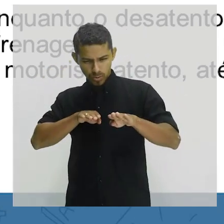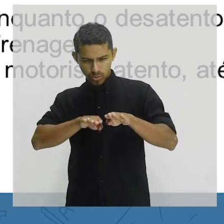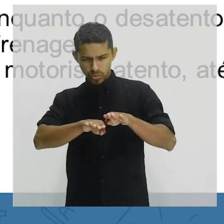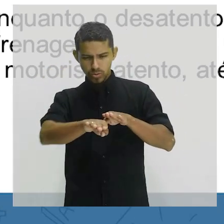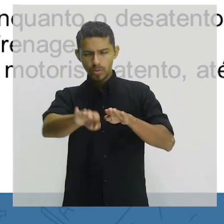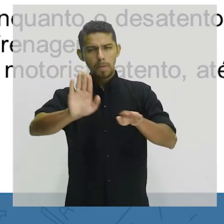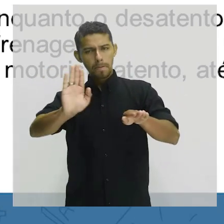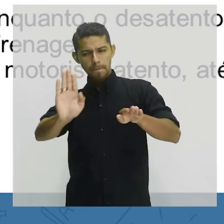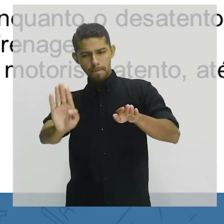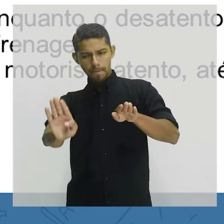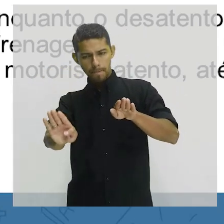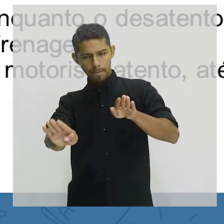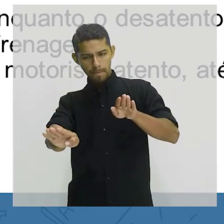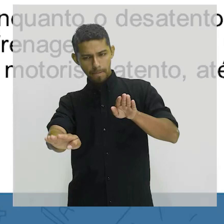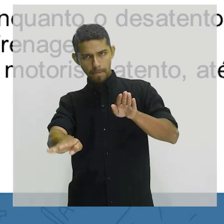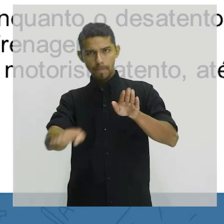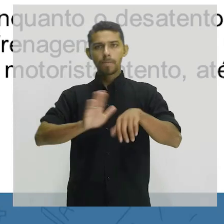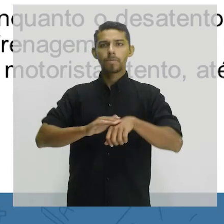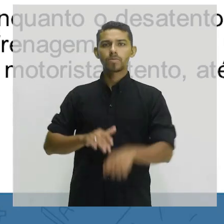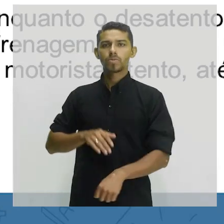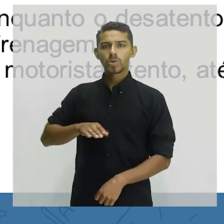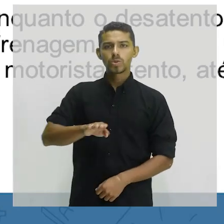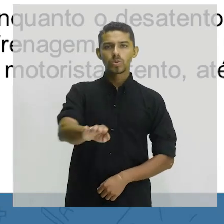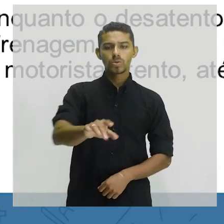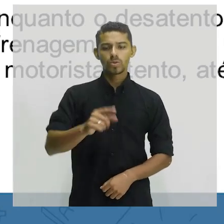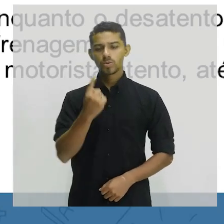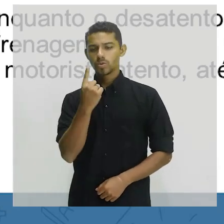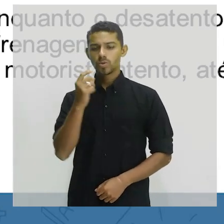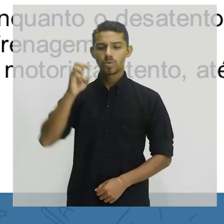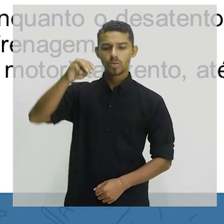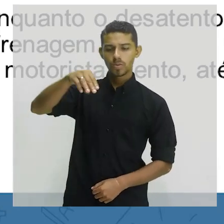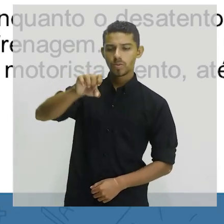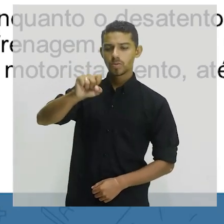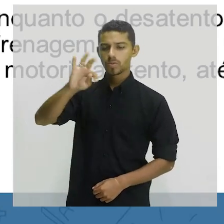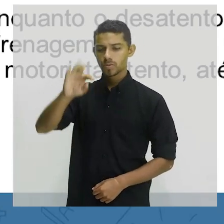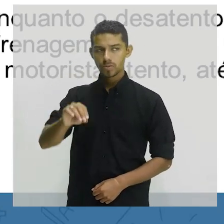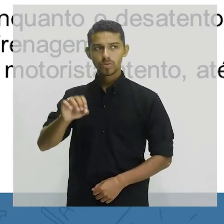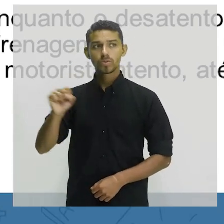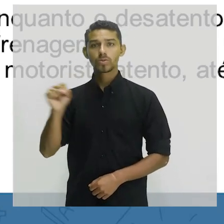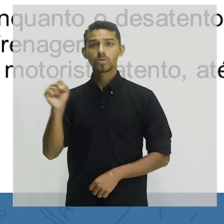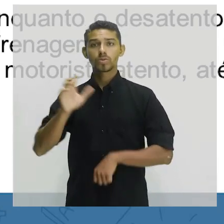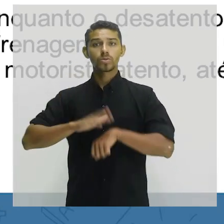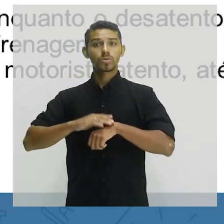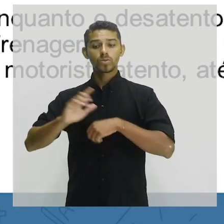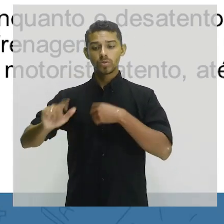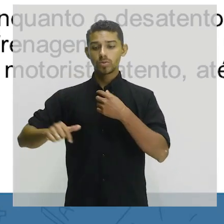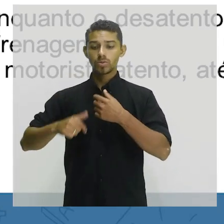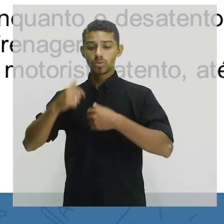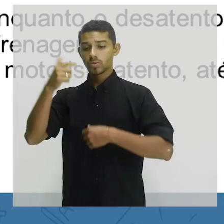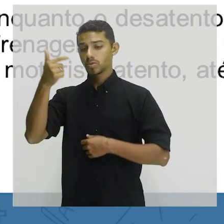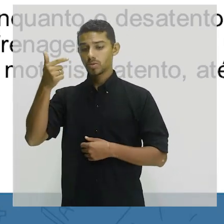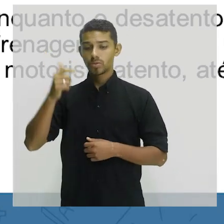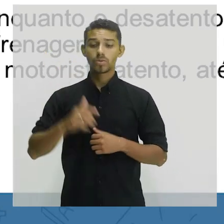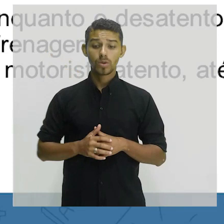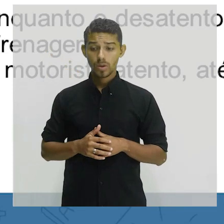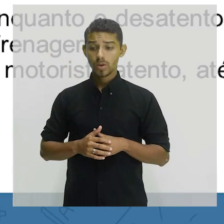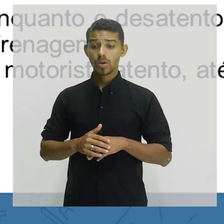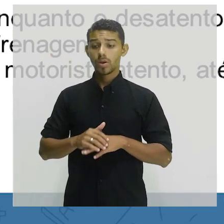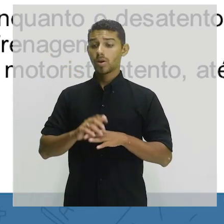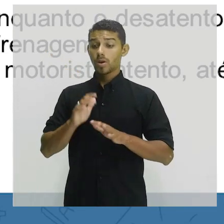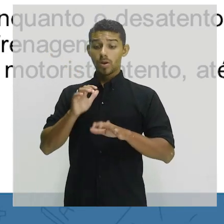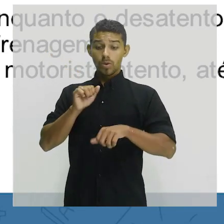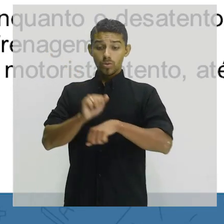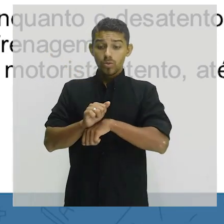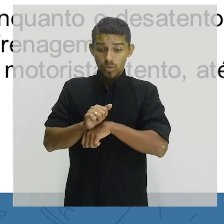a 1 metro por segundo ao quadrado. Em resposta a uma emergência, freiam com uma desaceleração igual a